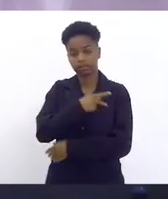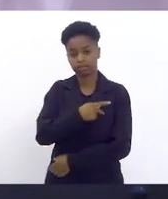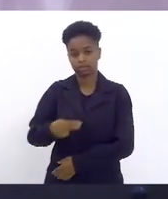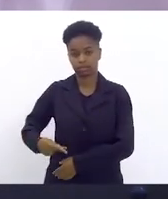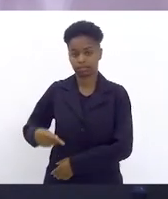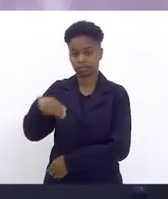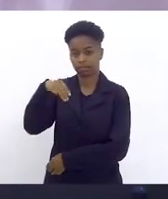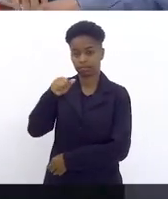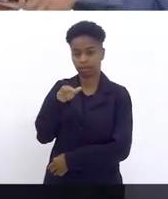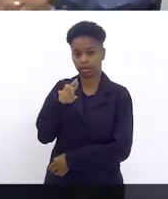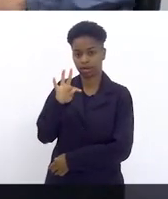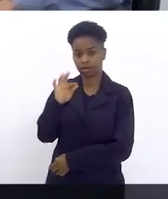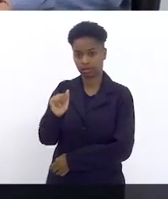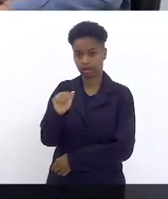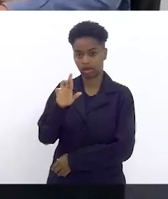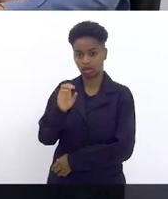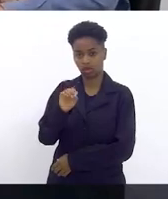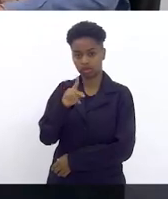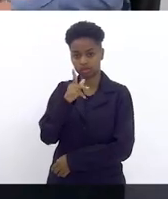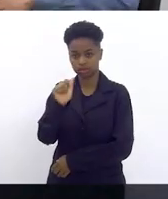Marta Rocha